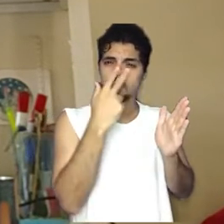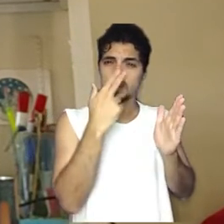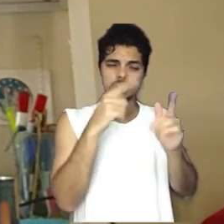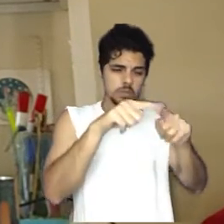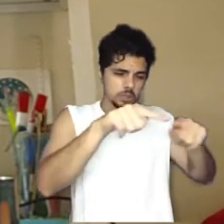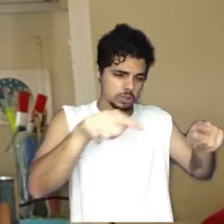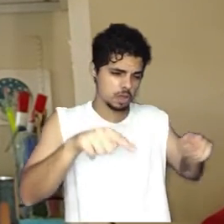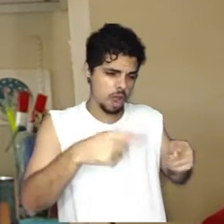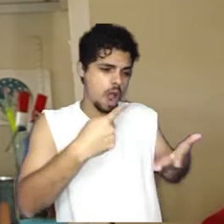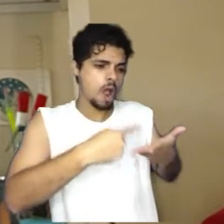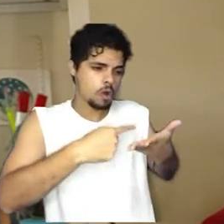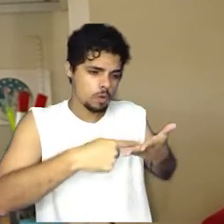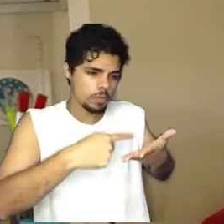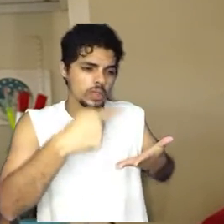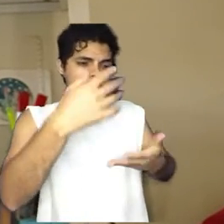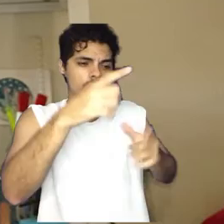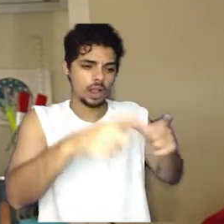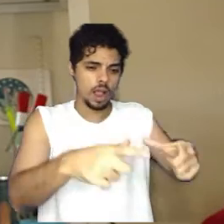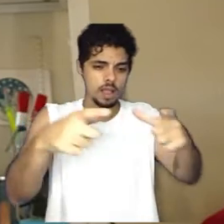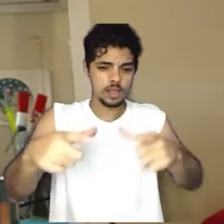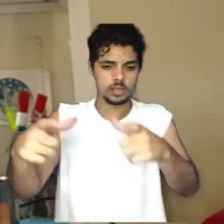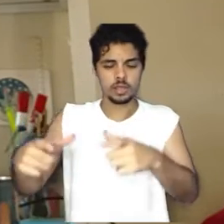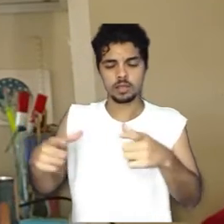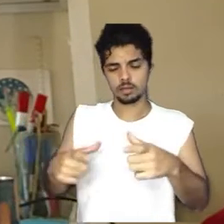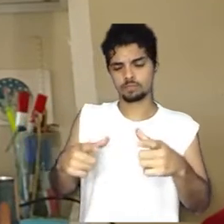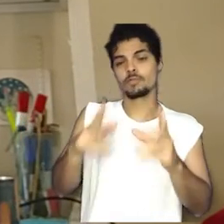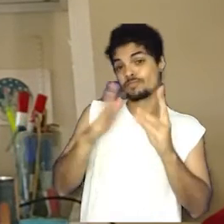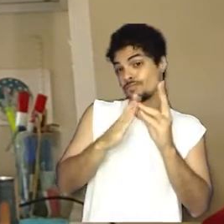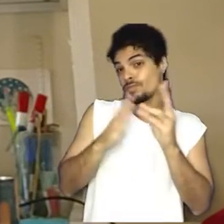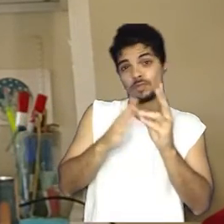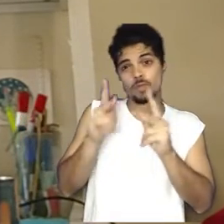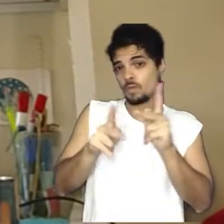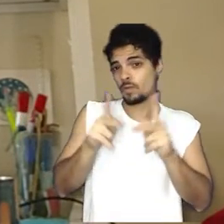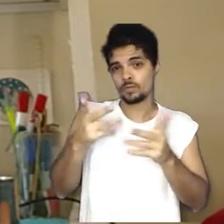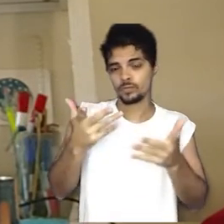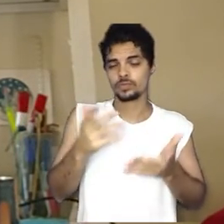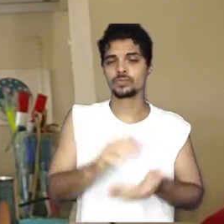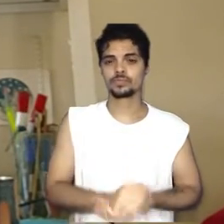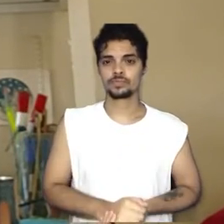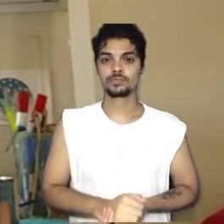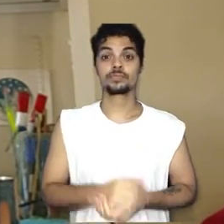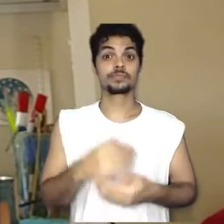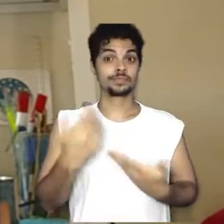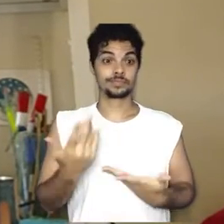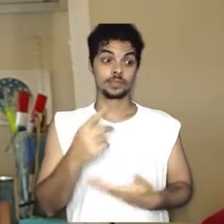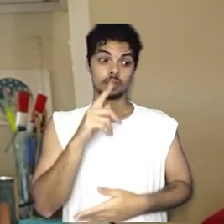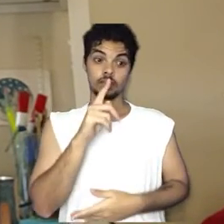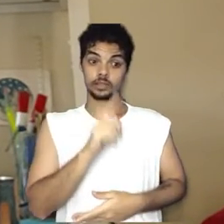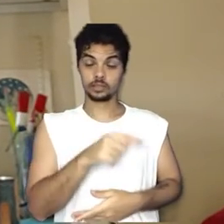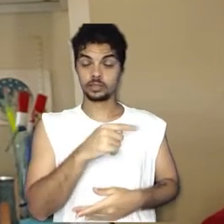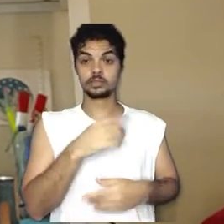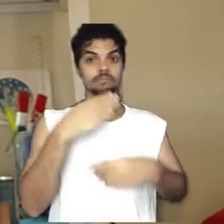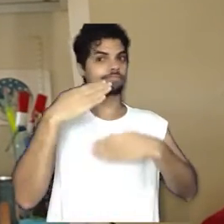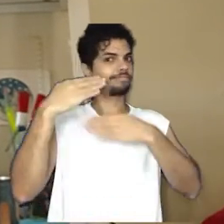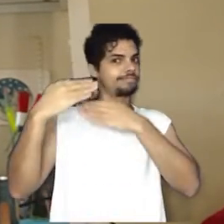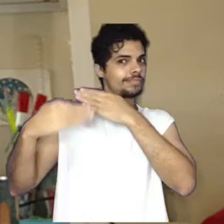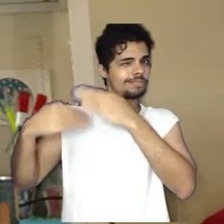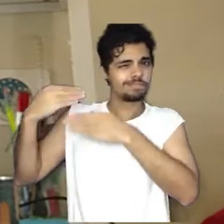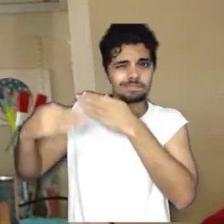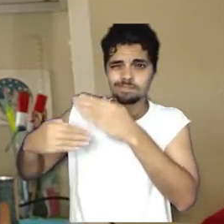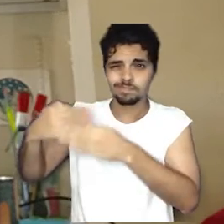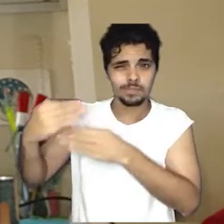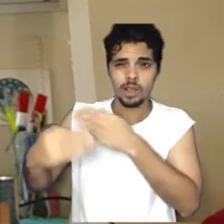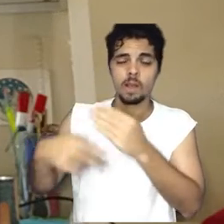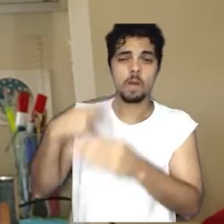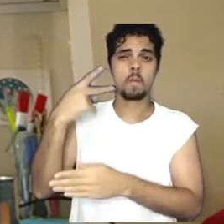processo. O Francisco foca sua análise nas vilas de índio da Bahia, e isso foi uma